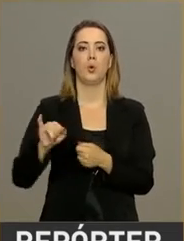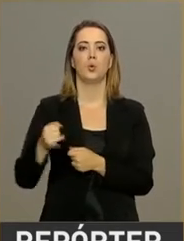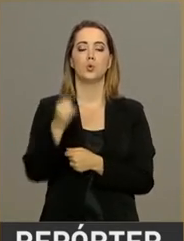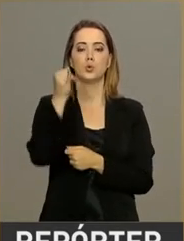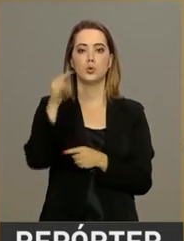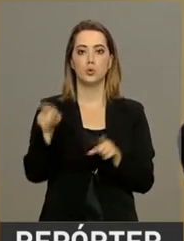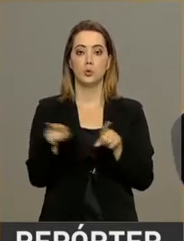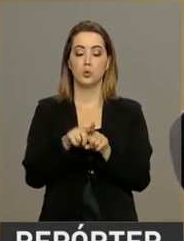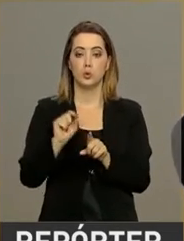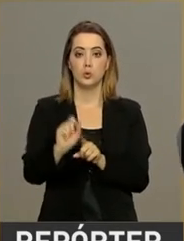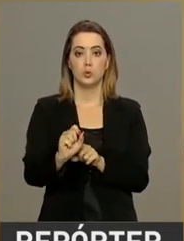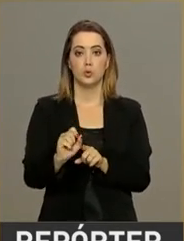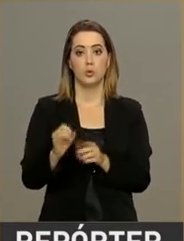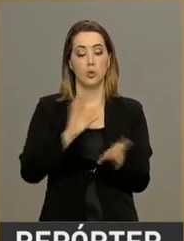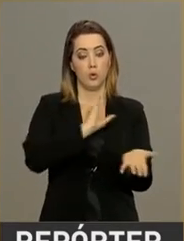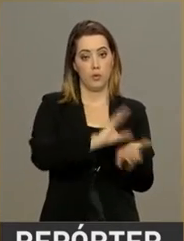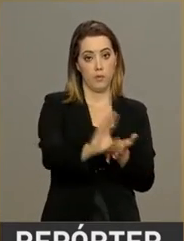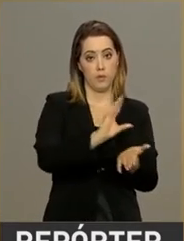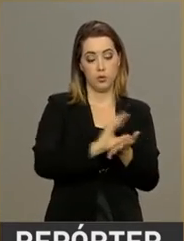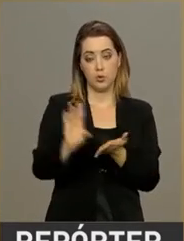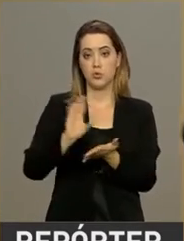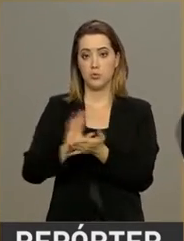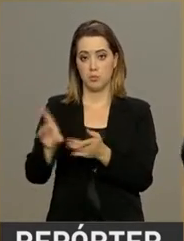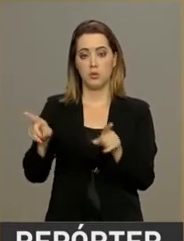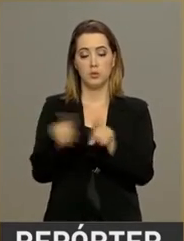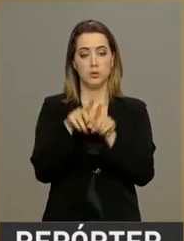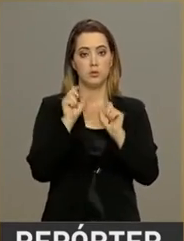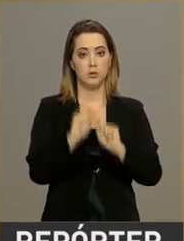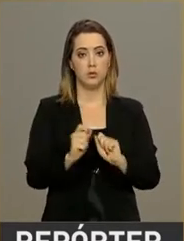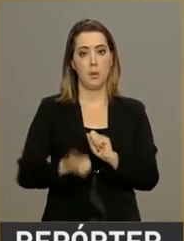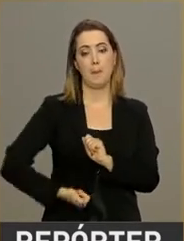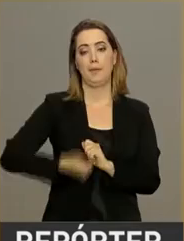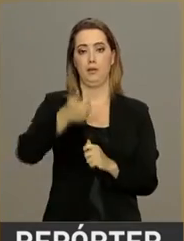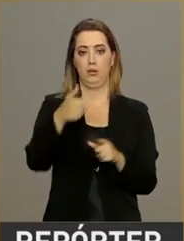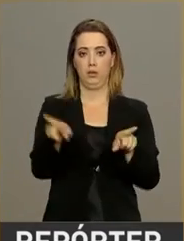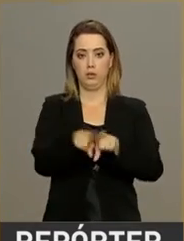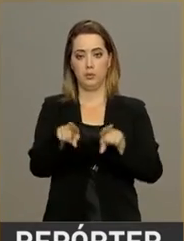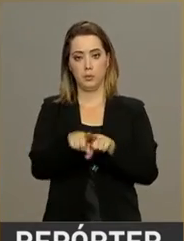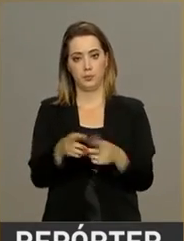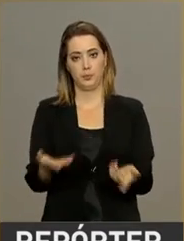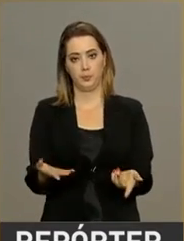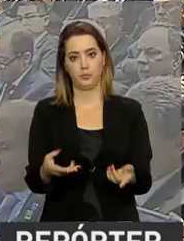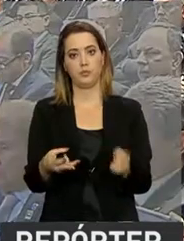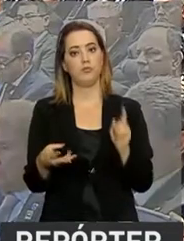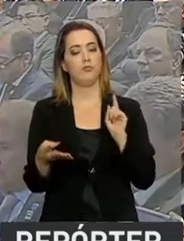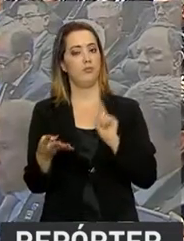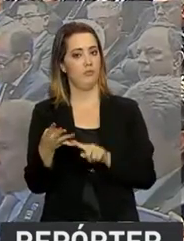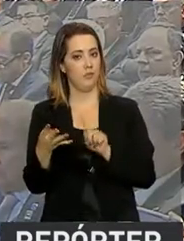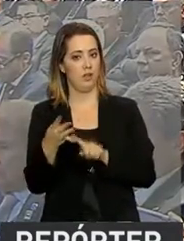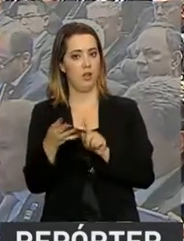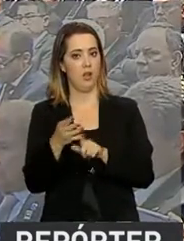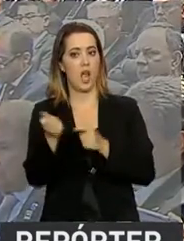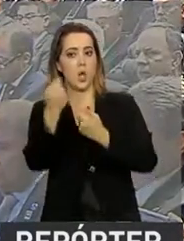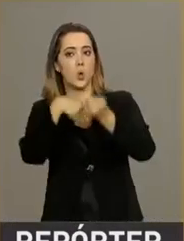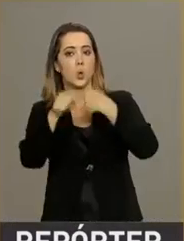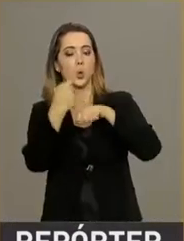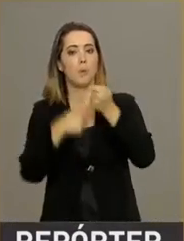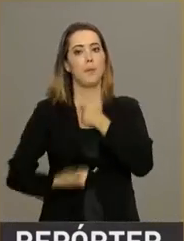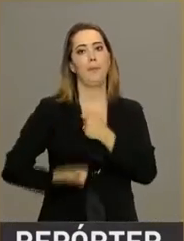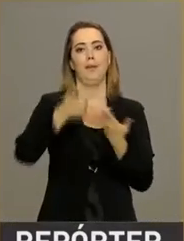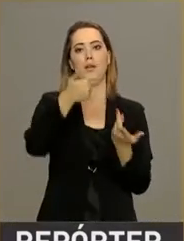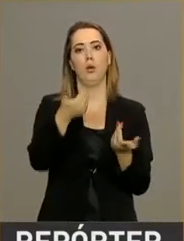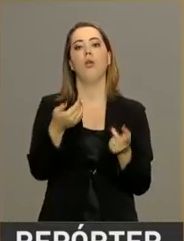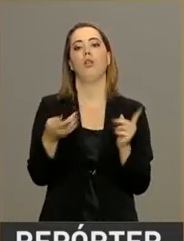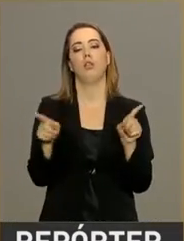à taxa de investimento eo crescimento potencial serão aumentados a política monetária será mais eficaz com